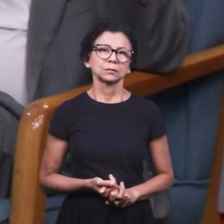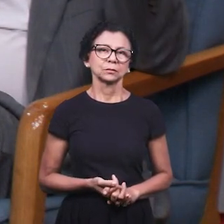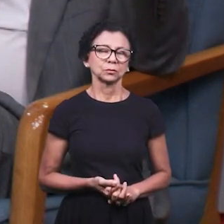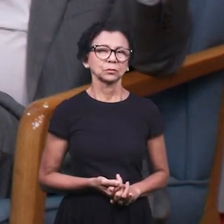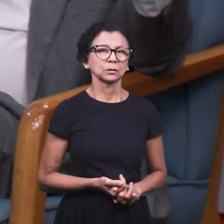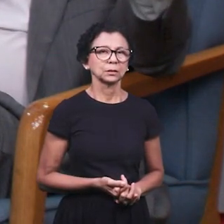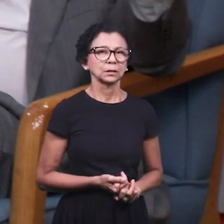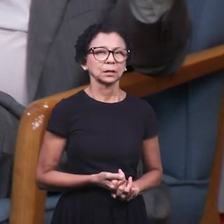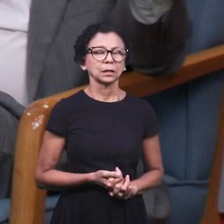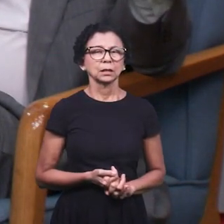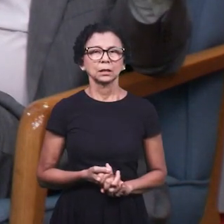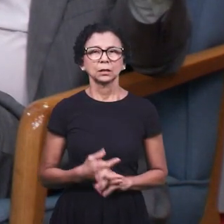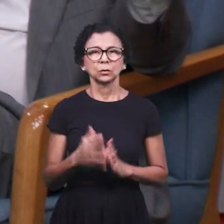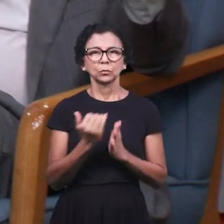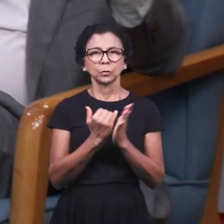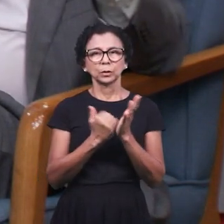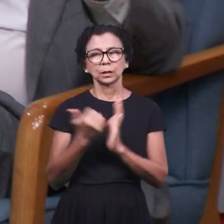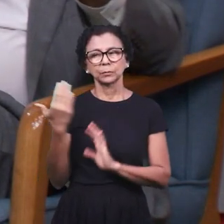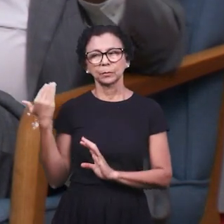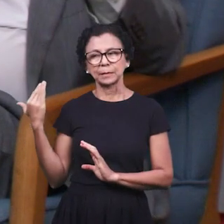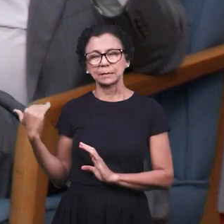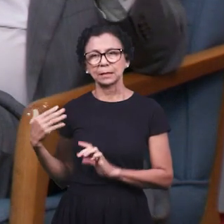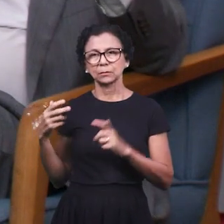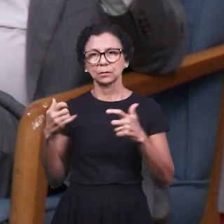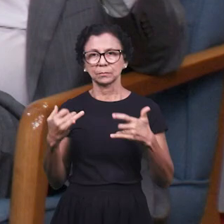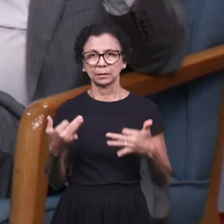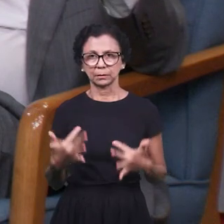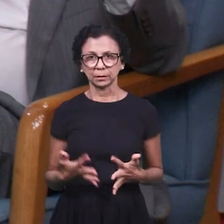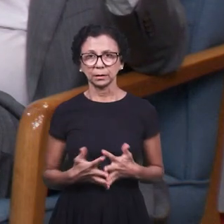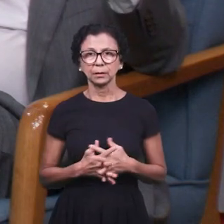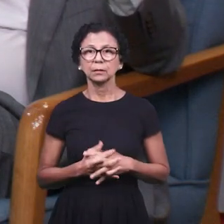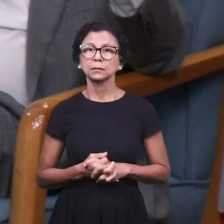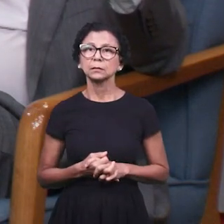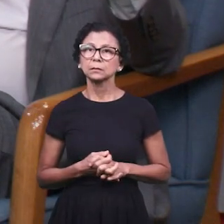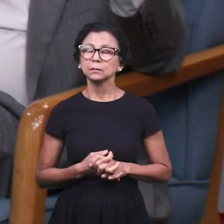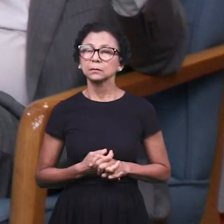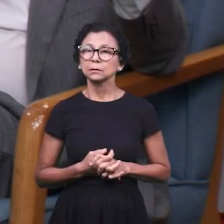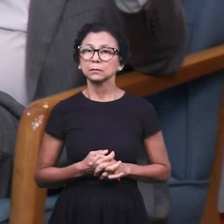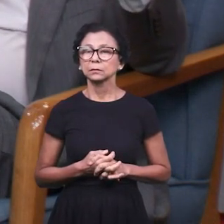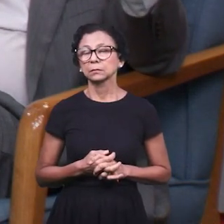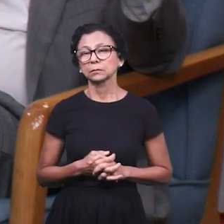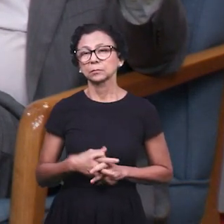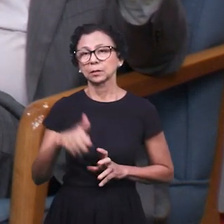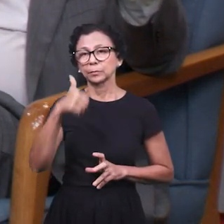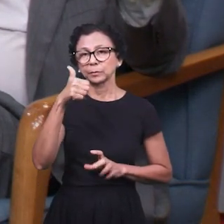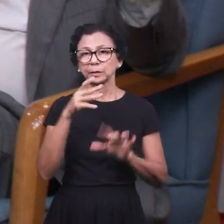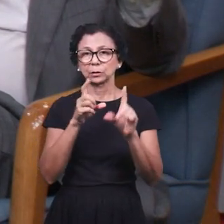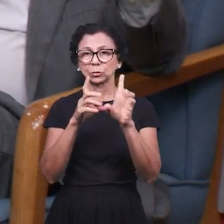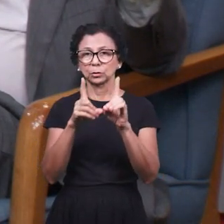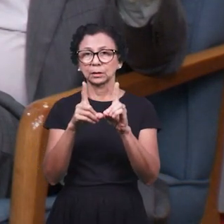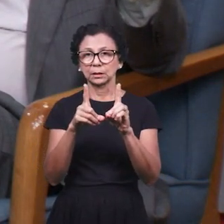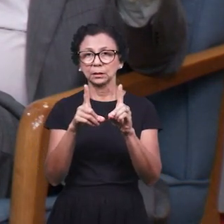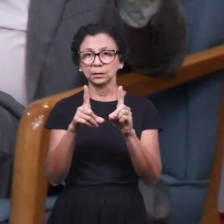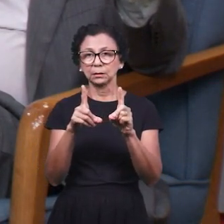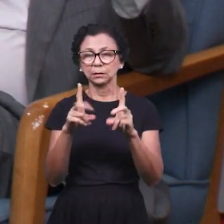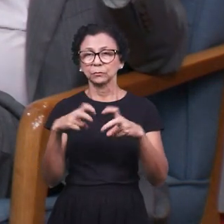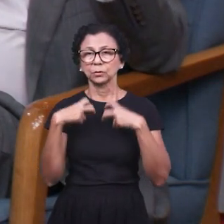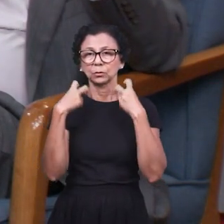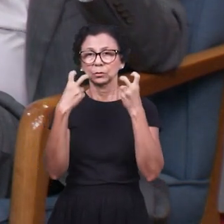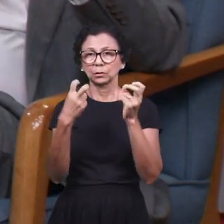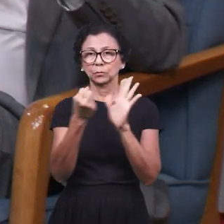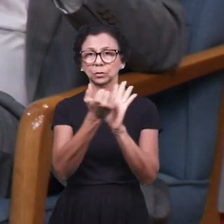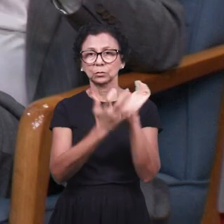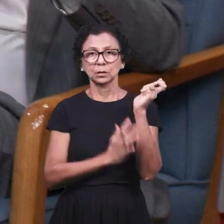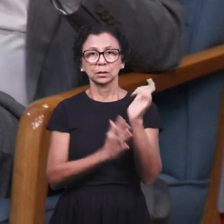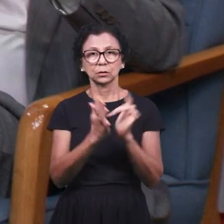E como nós falamos nos eventos anteriores, a primeira abertura de doutrina que o Senhor nos deu foi o clamor pelo sangue. Depois